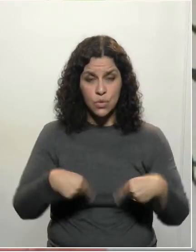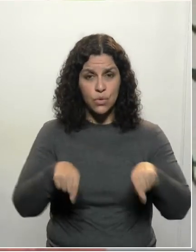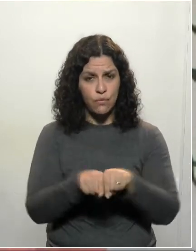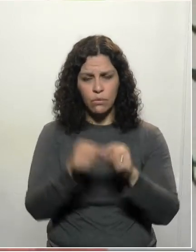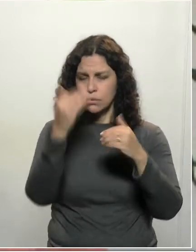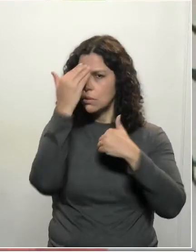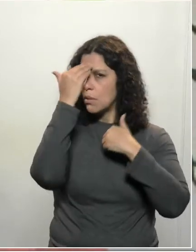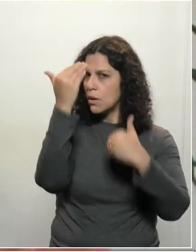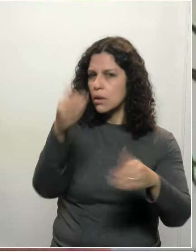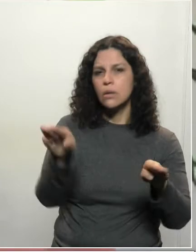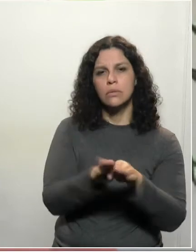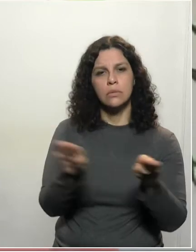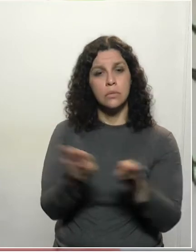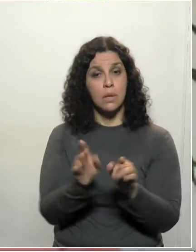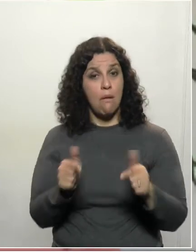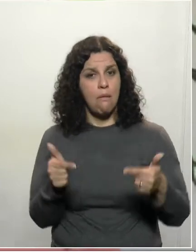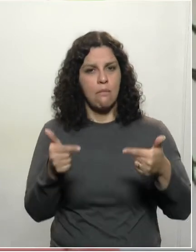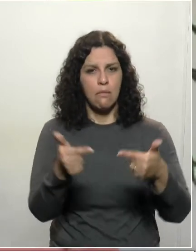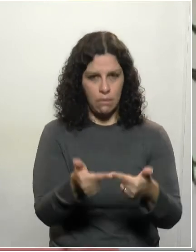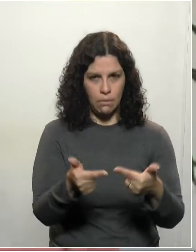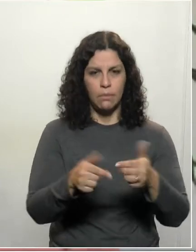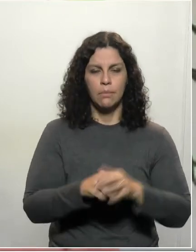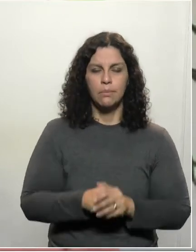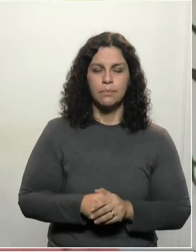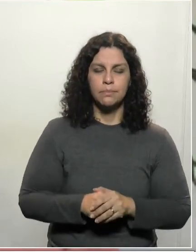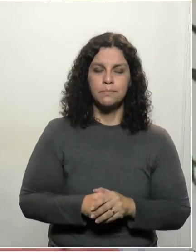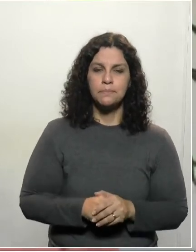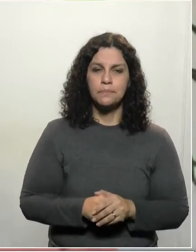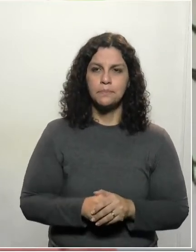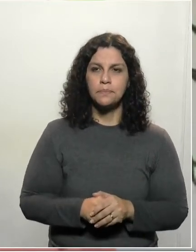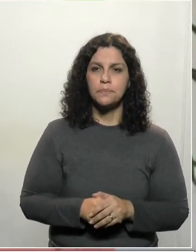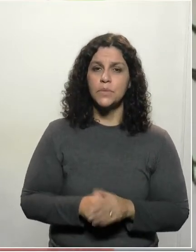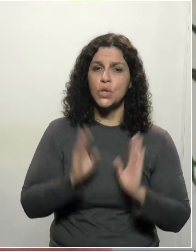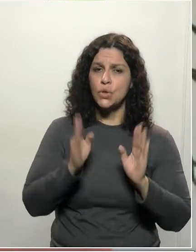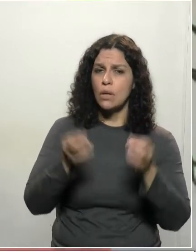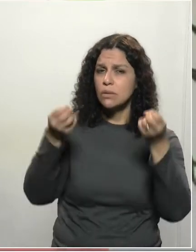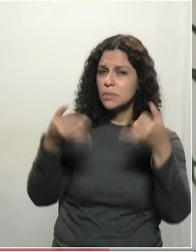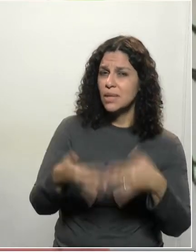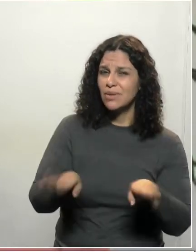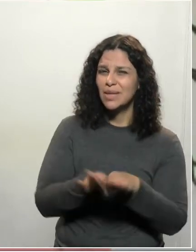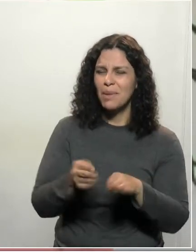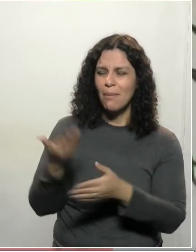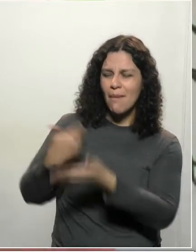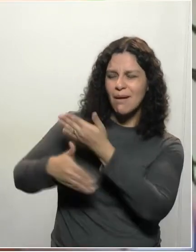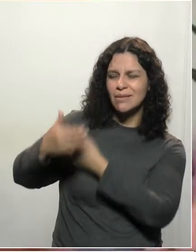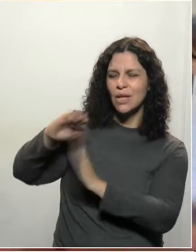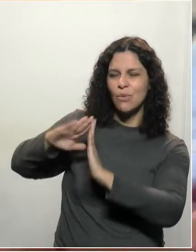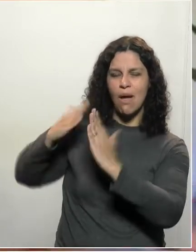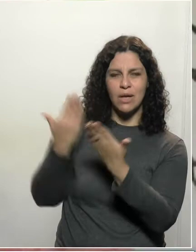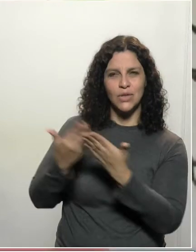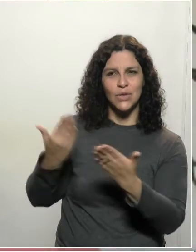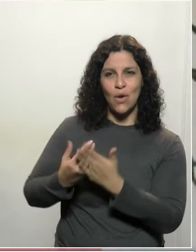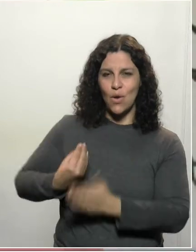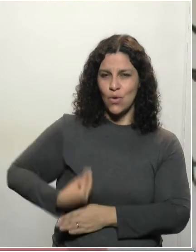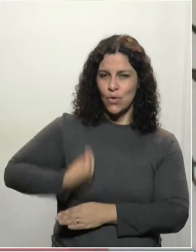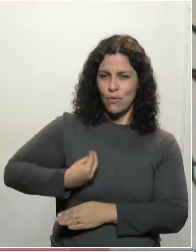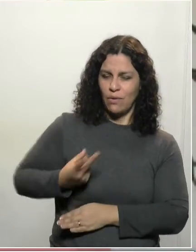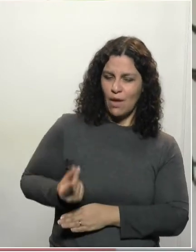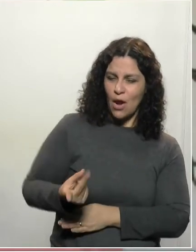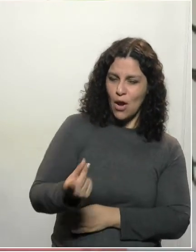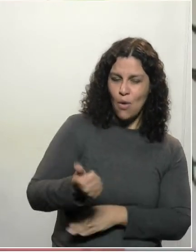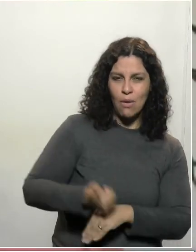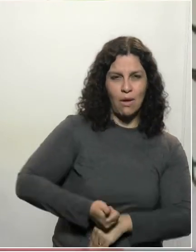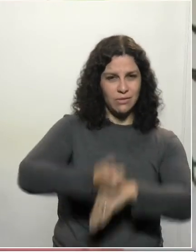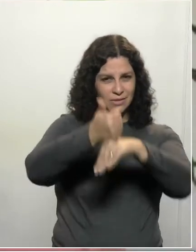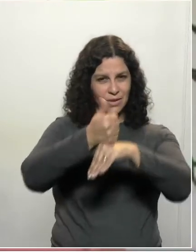muito grato a essa Assembleia Legislativa e, como eu dizia, no tempo de colégio, né? Vida longa ao diretor, vida longa,